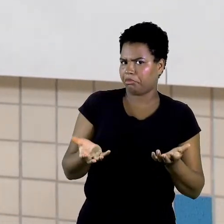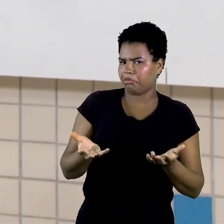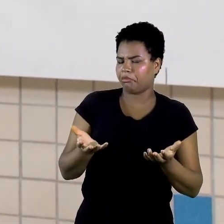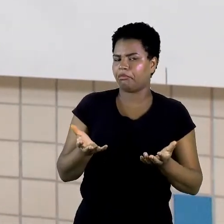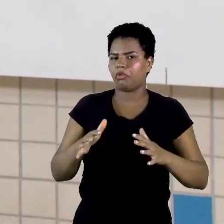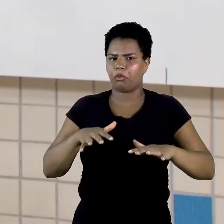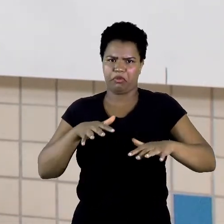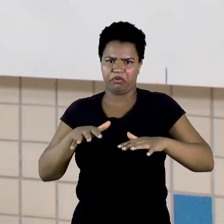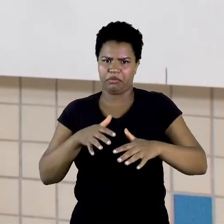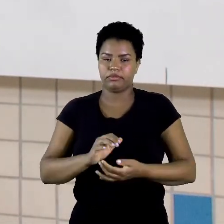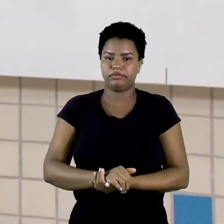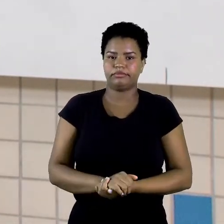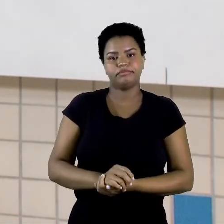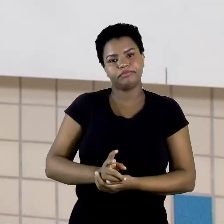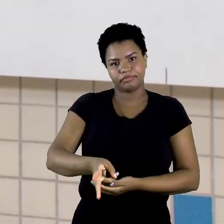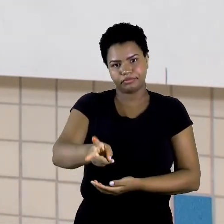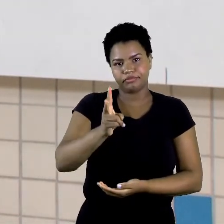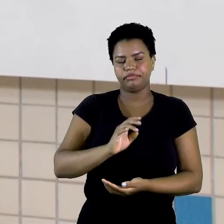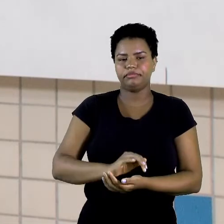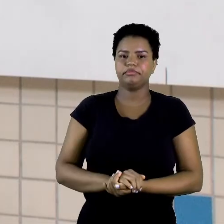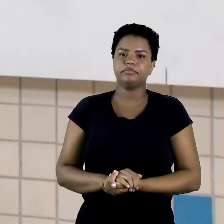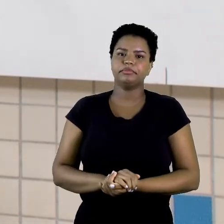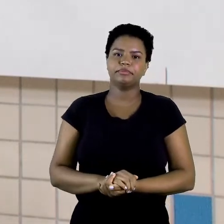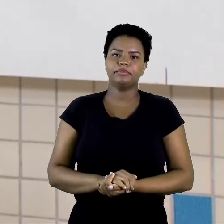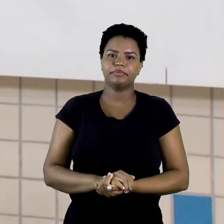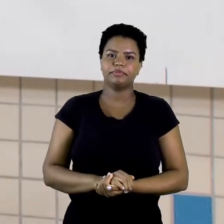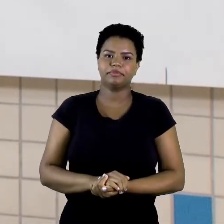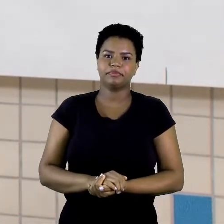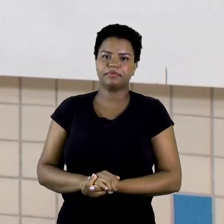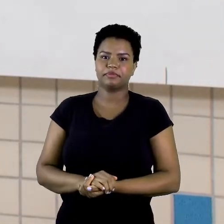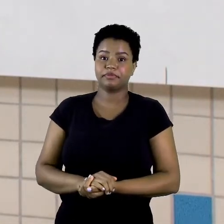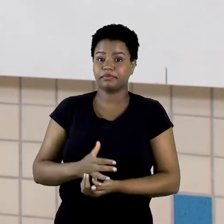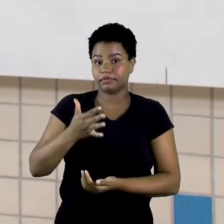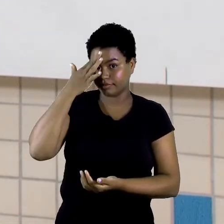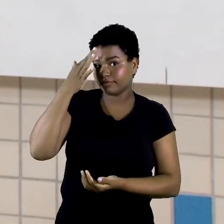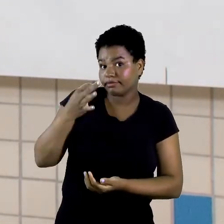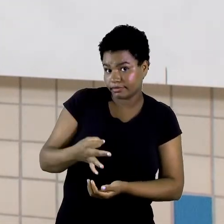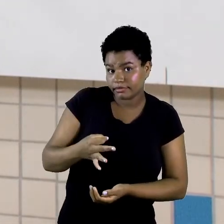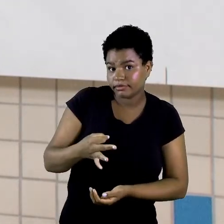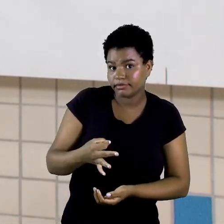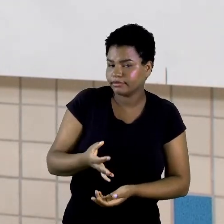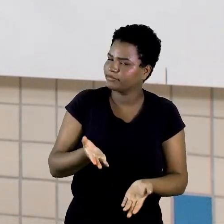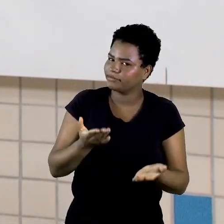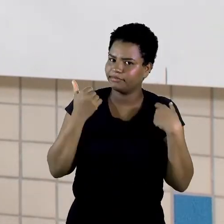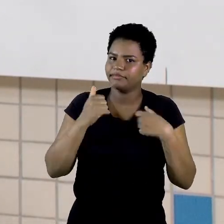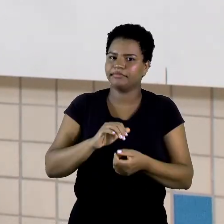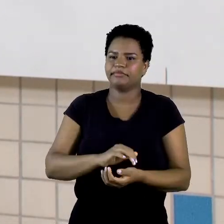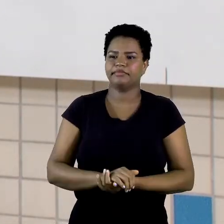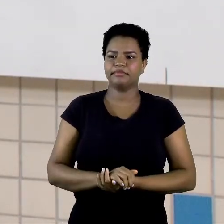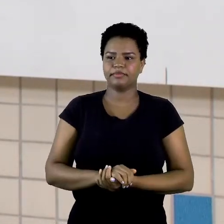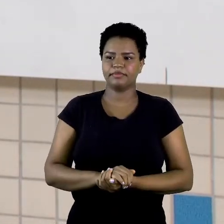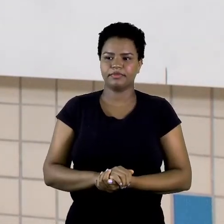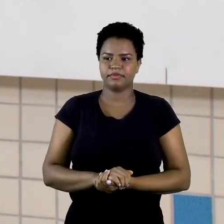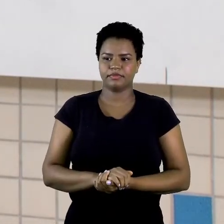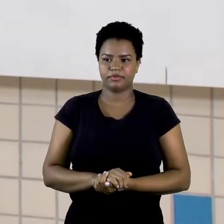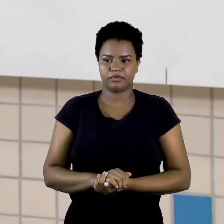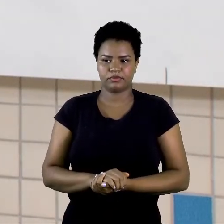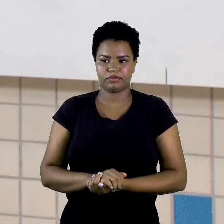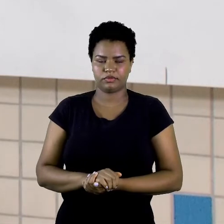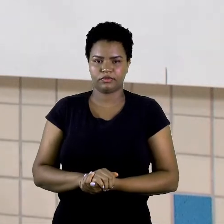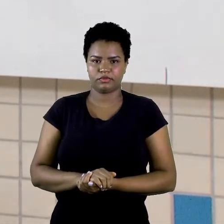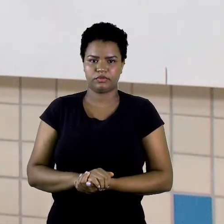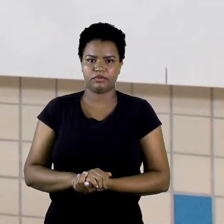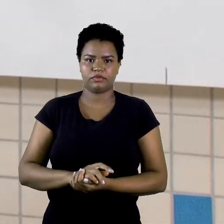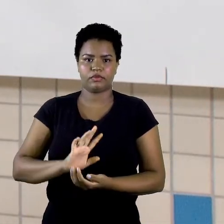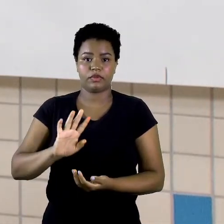então, dar continuidade à nossa aula de hoje. E aí, estão conseguindo compreender? Vamos lá, hein? A forma quase